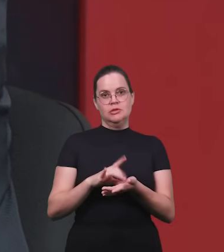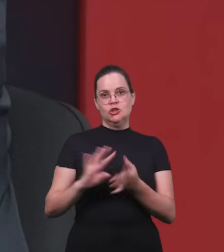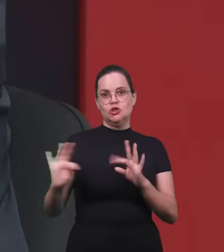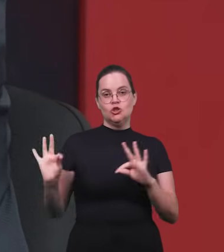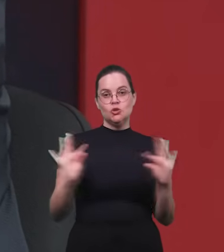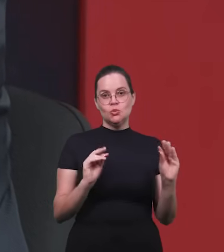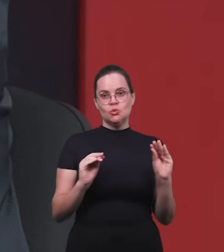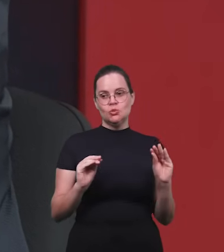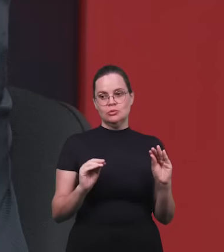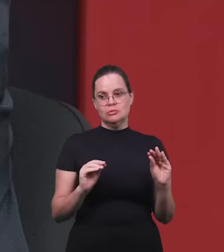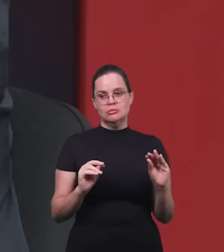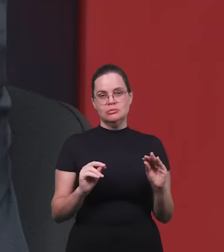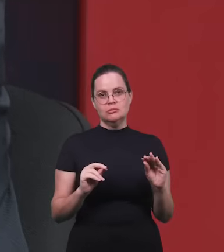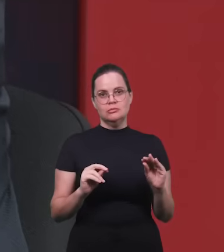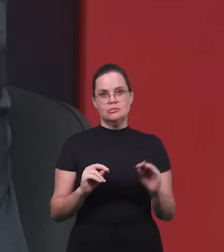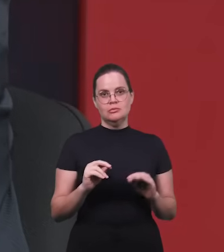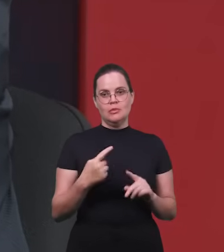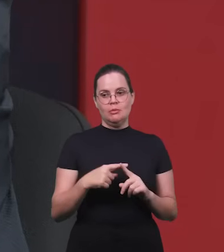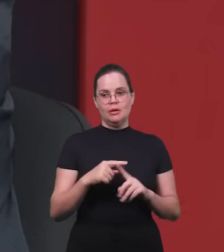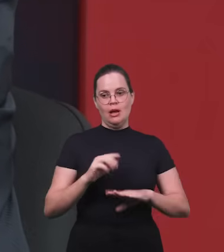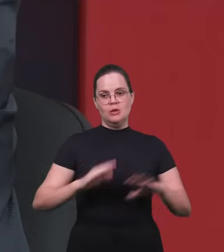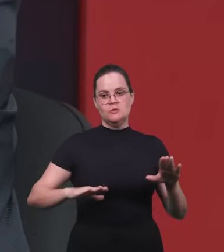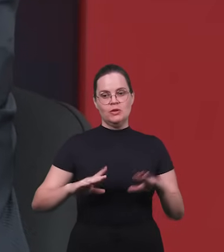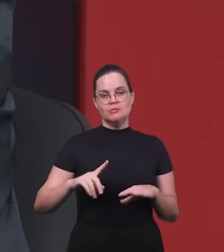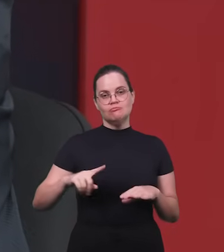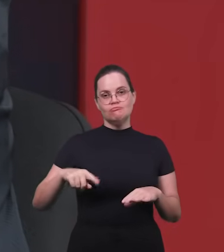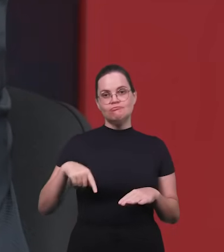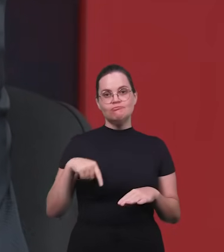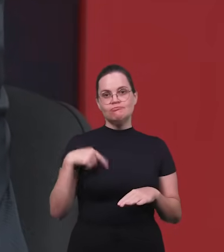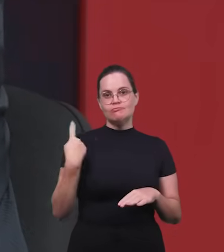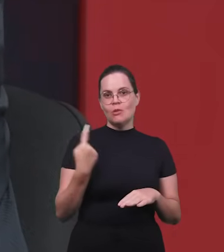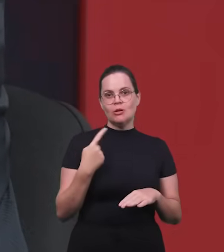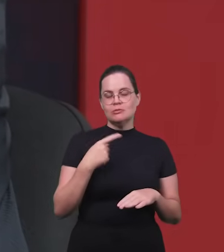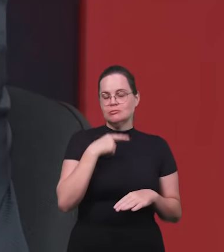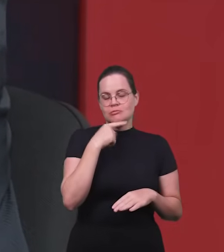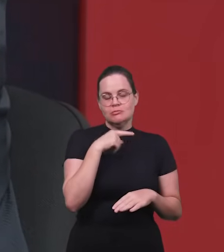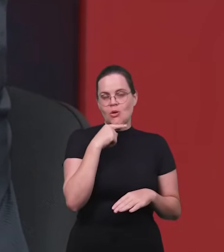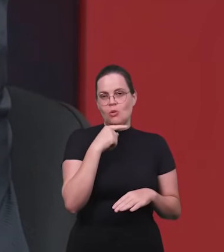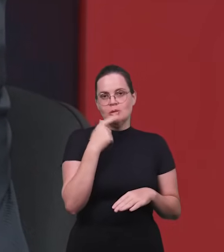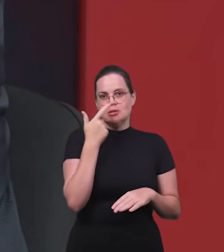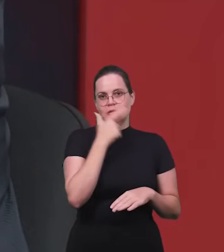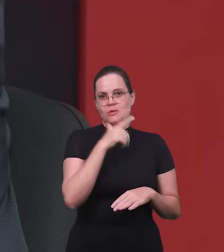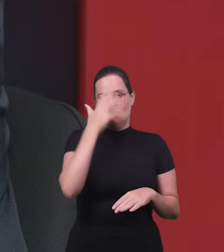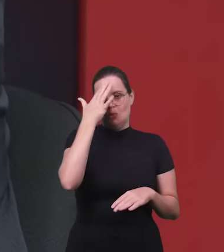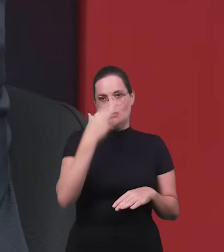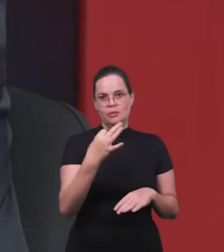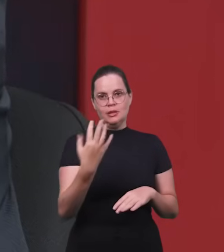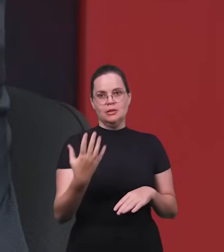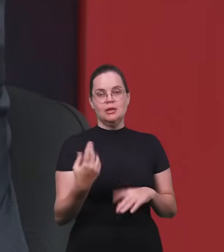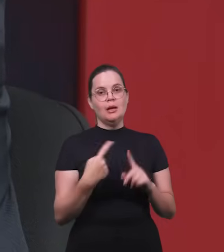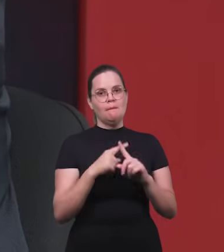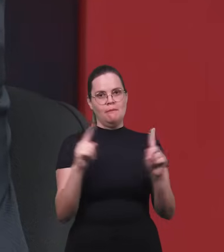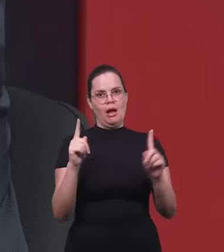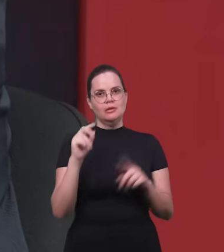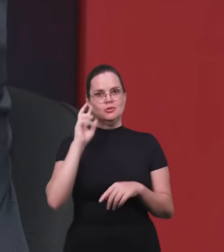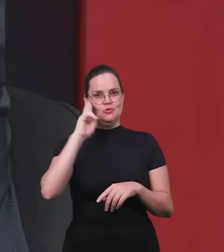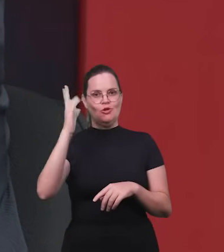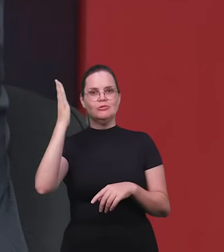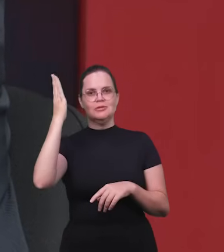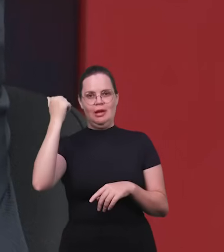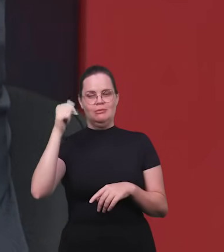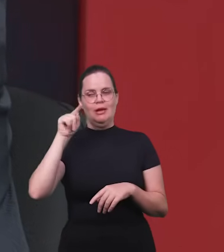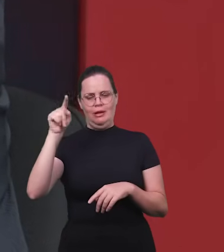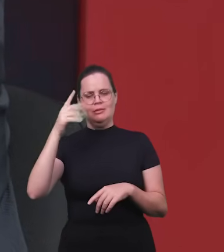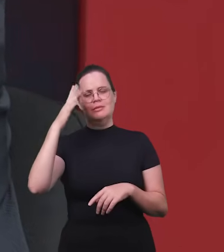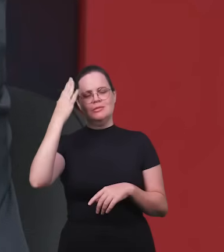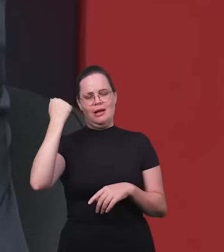as coisas que muitas vezes nós não entendemos, nós não acompanhamos, nós não temos capacidade de enxergar, Ele vê, porque o Senhor,